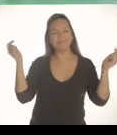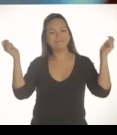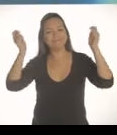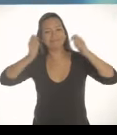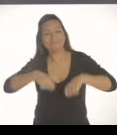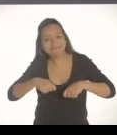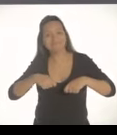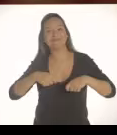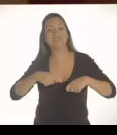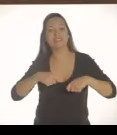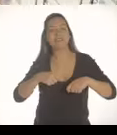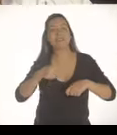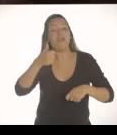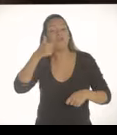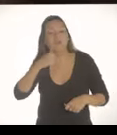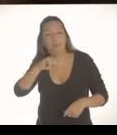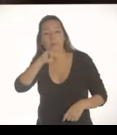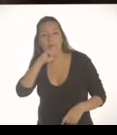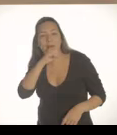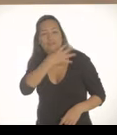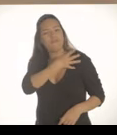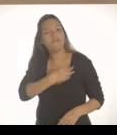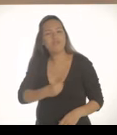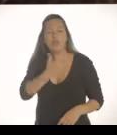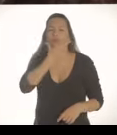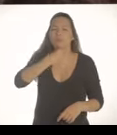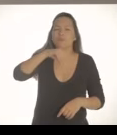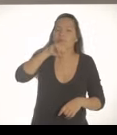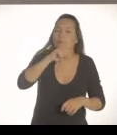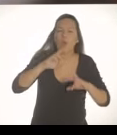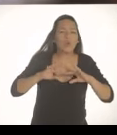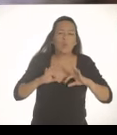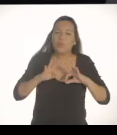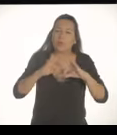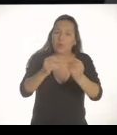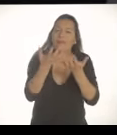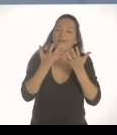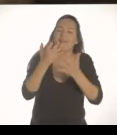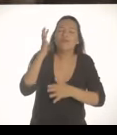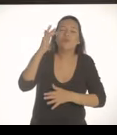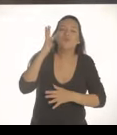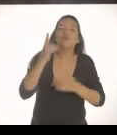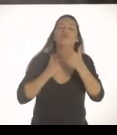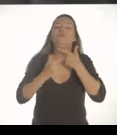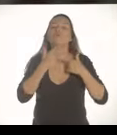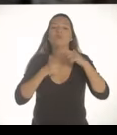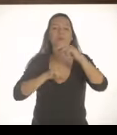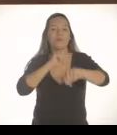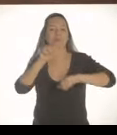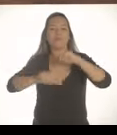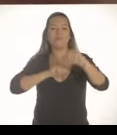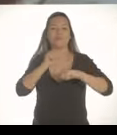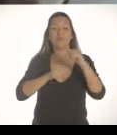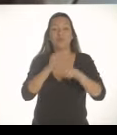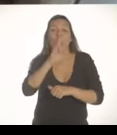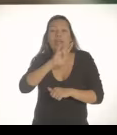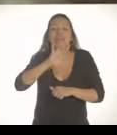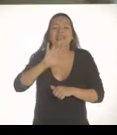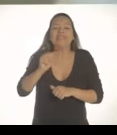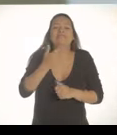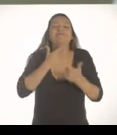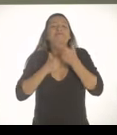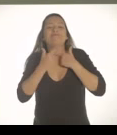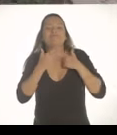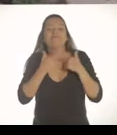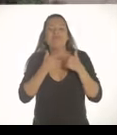sorte. Sim, é possível. Mães, filhos e pais que tanto querem mudança.